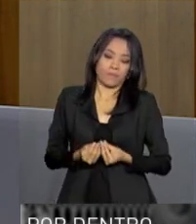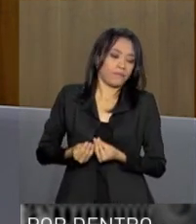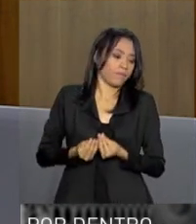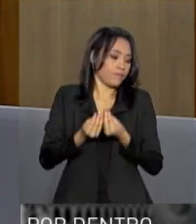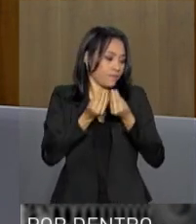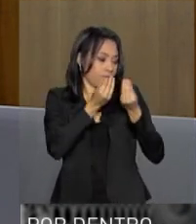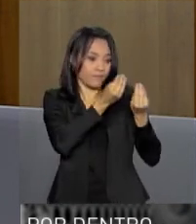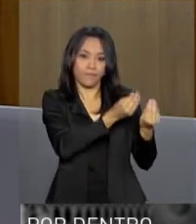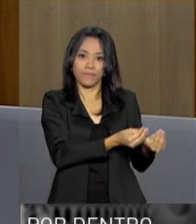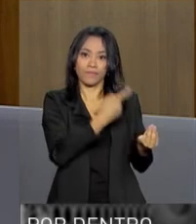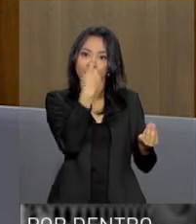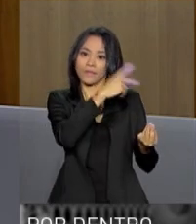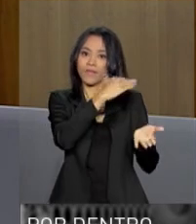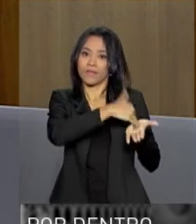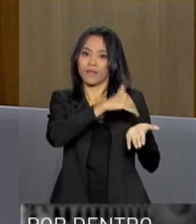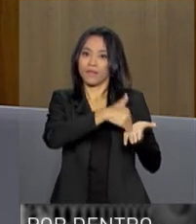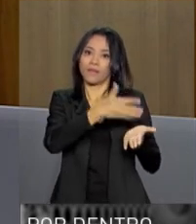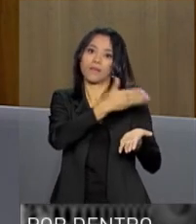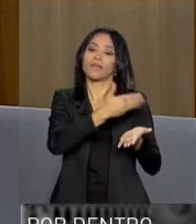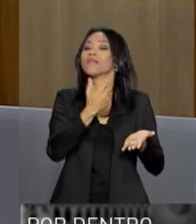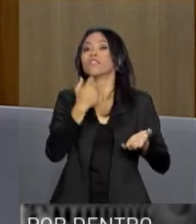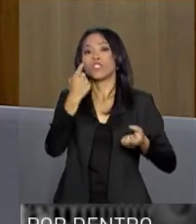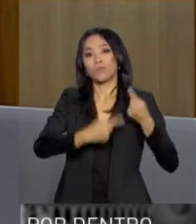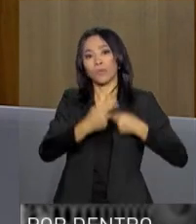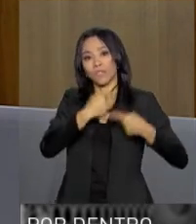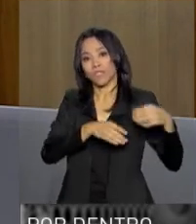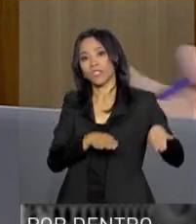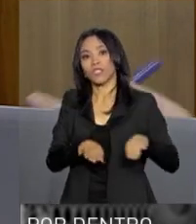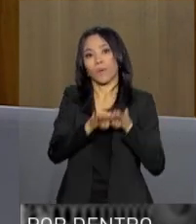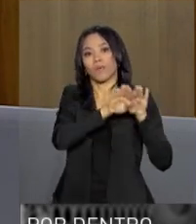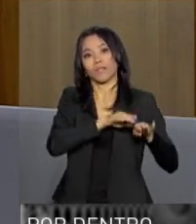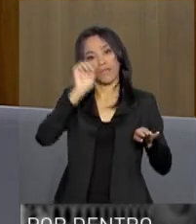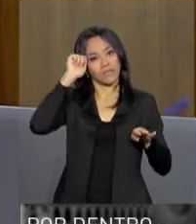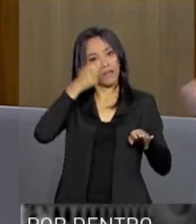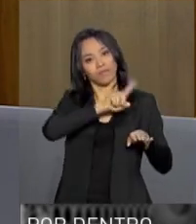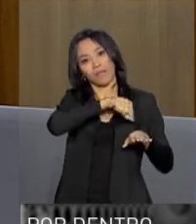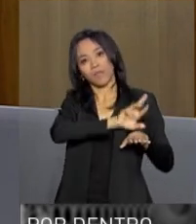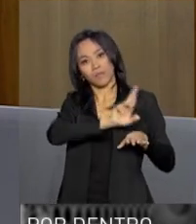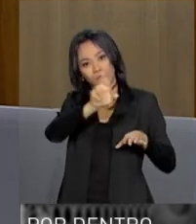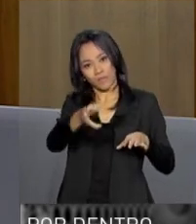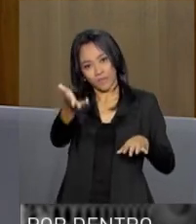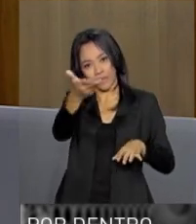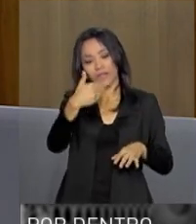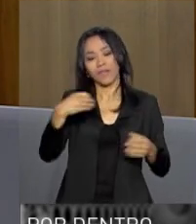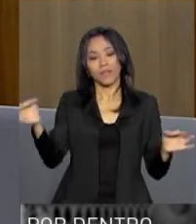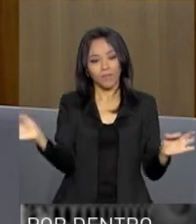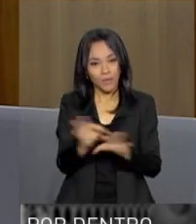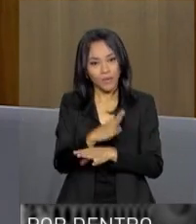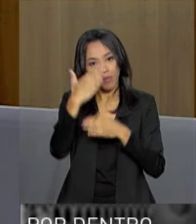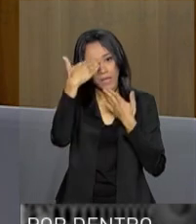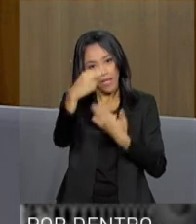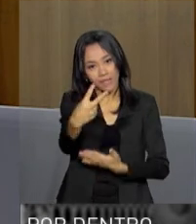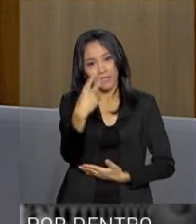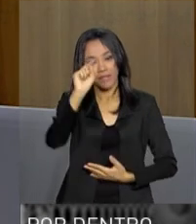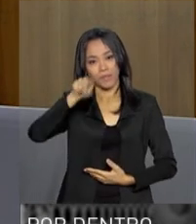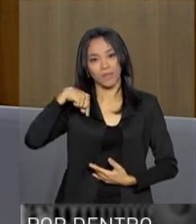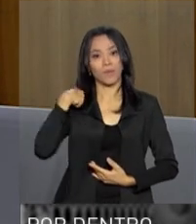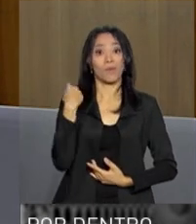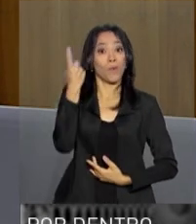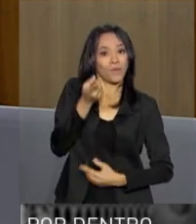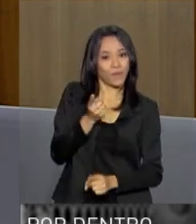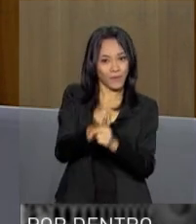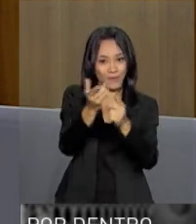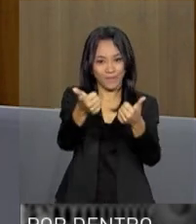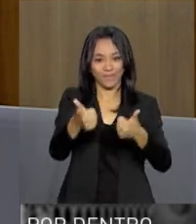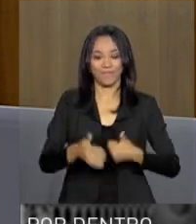comunicação da seppir secretaria de políticas de promoção da igualdade racial nós ficamos por aqui obrigado pela companhia e até o próximo por dentro do